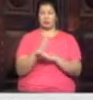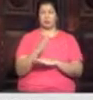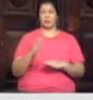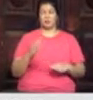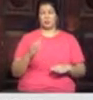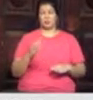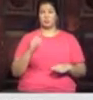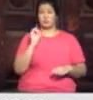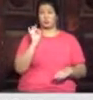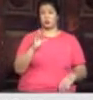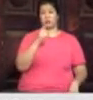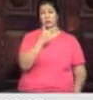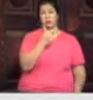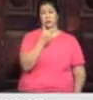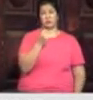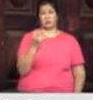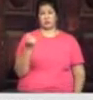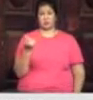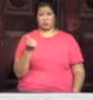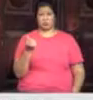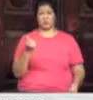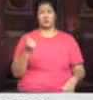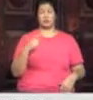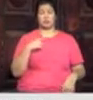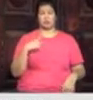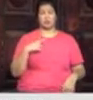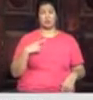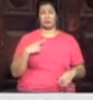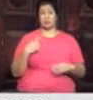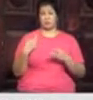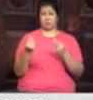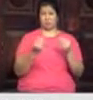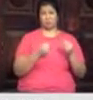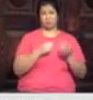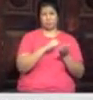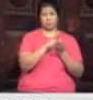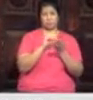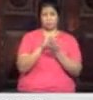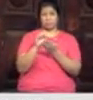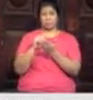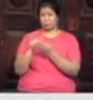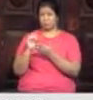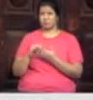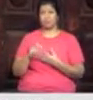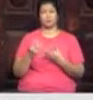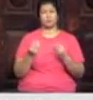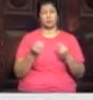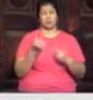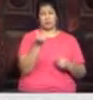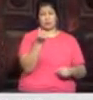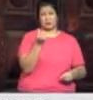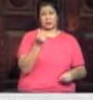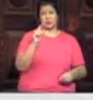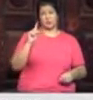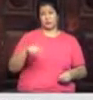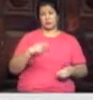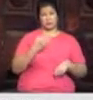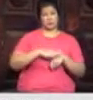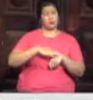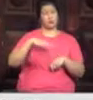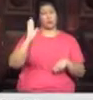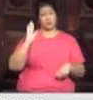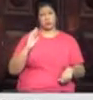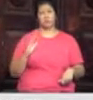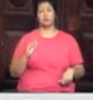em 2016 foram desligados 16,60 milhões de trabalhadores e admitidos 14,738